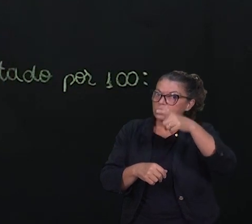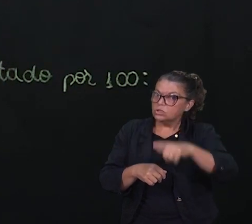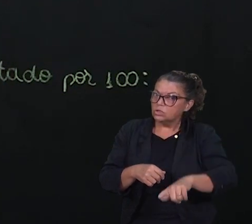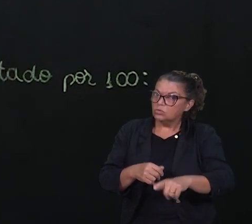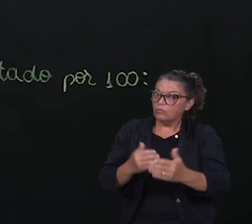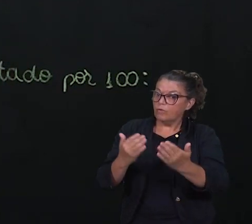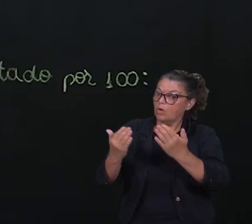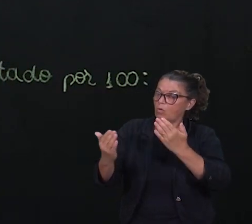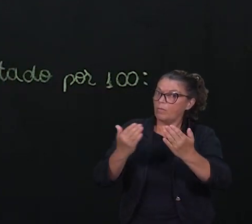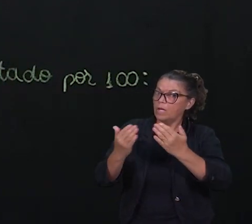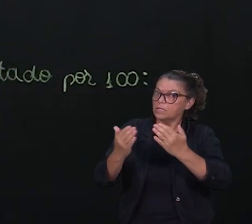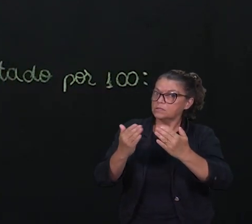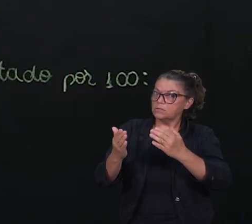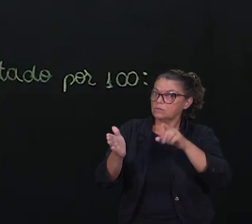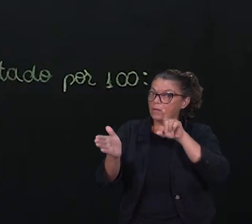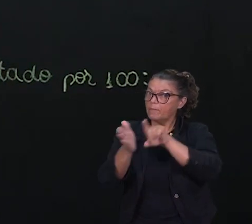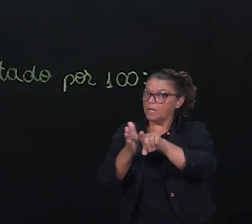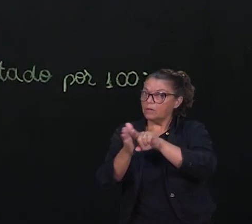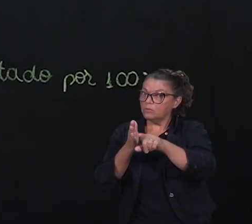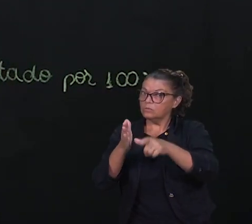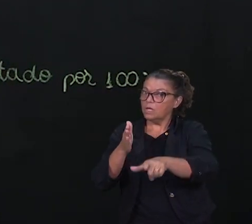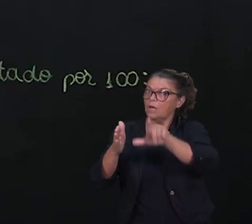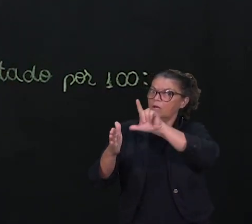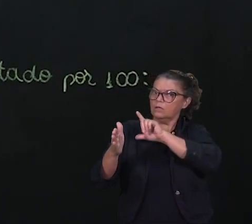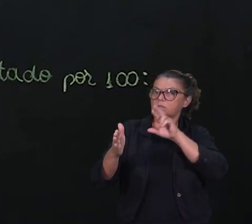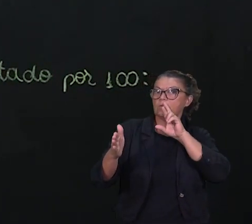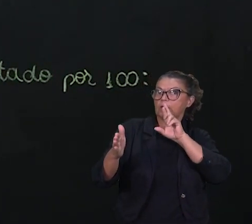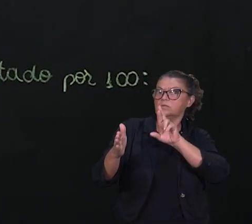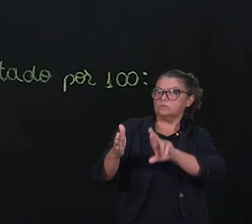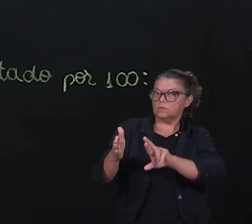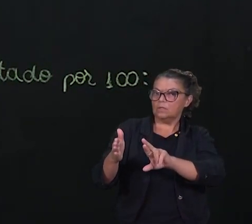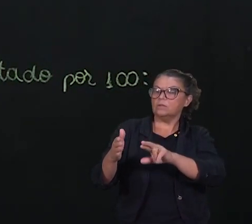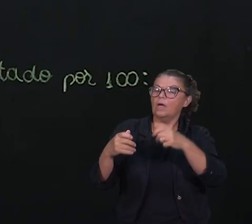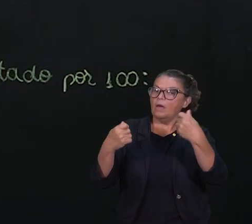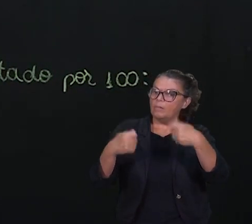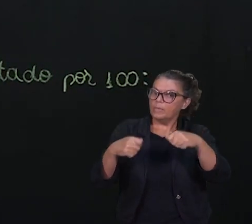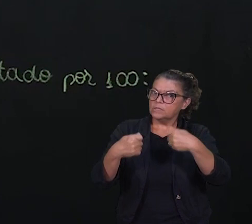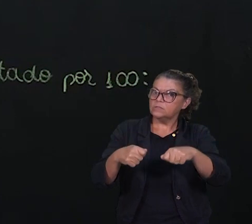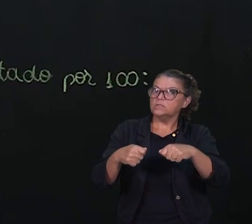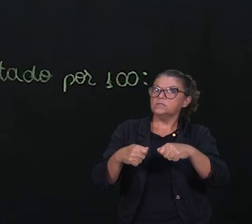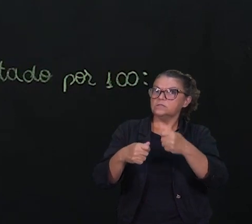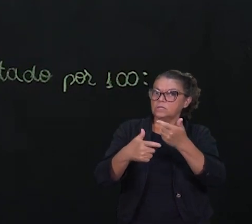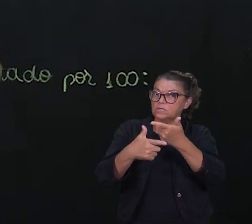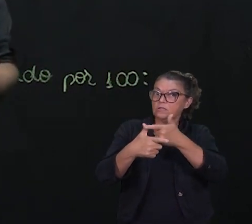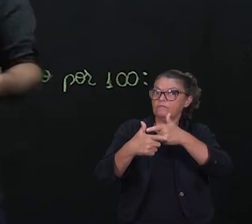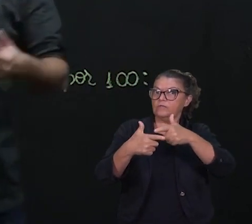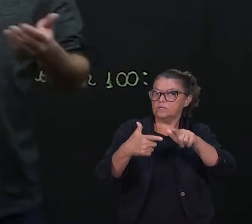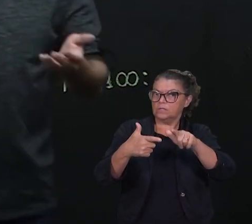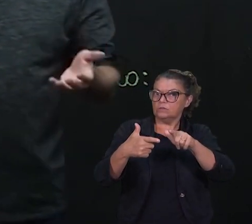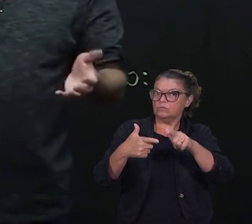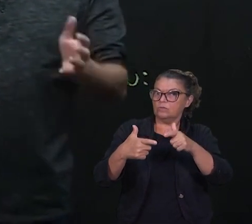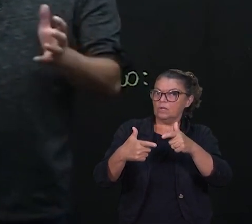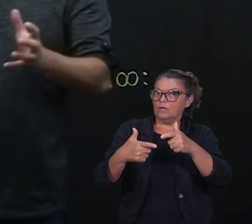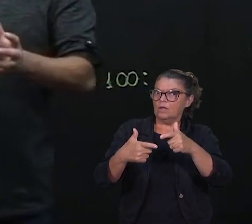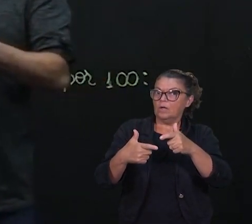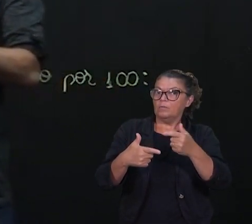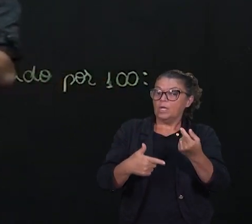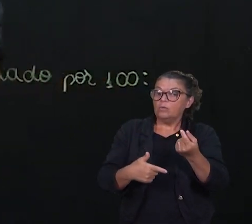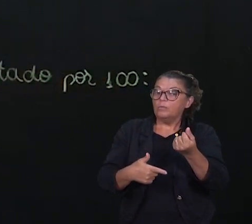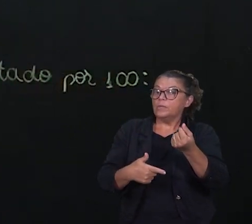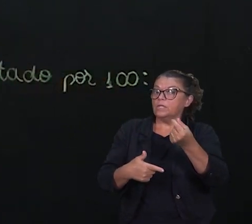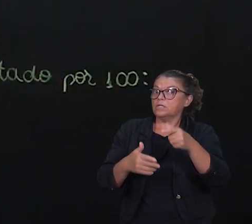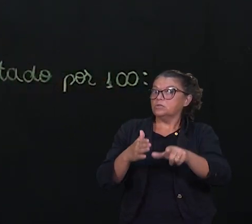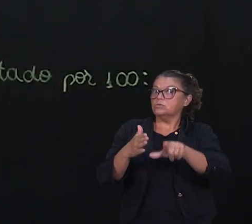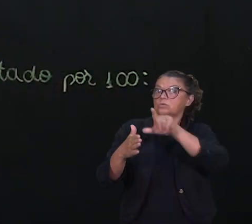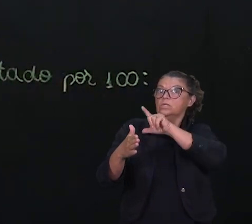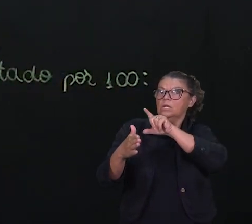preço para o preço anterior. E esse resultado tem que ser dividido pelo preço original, ou seja, o